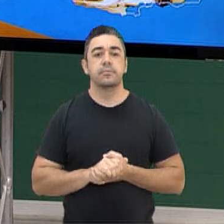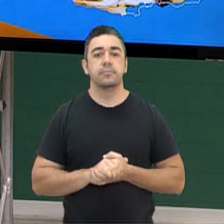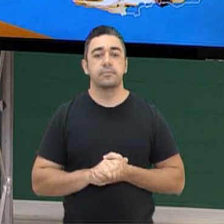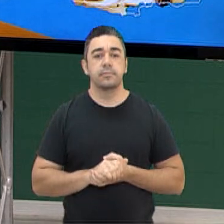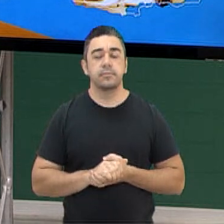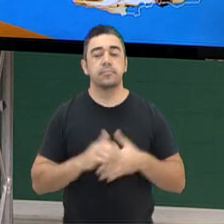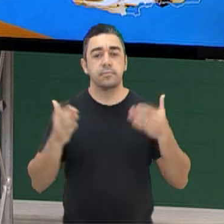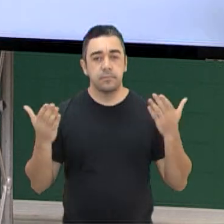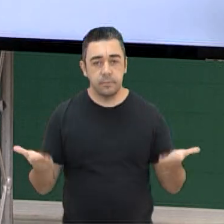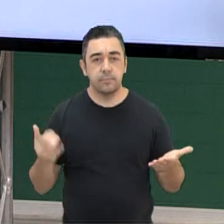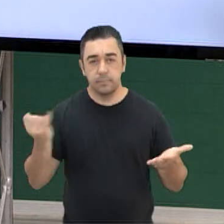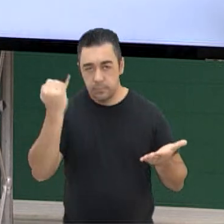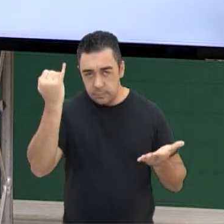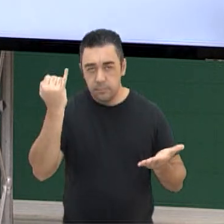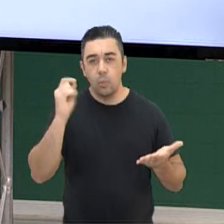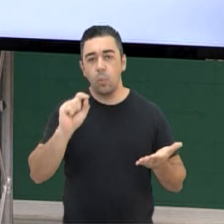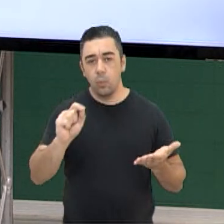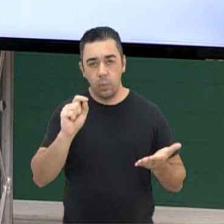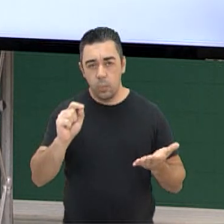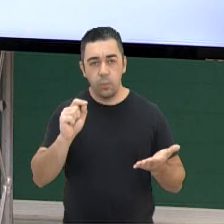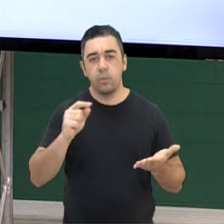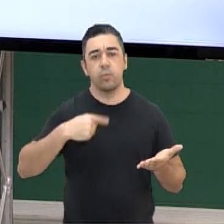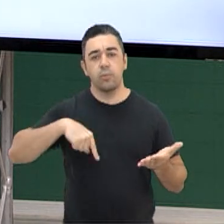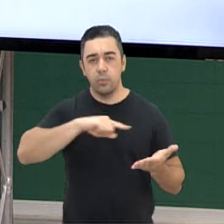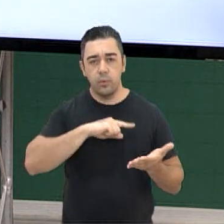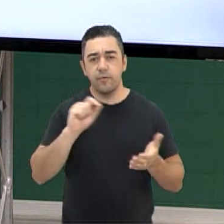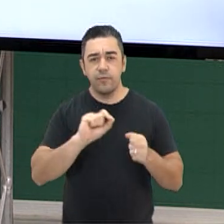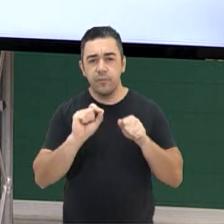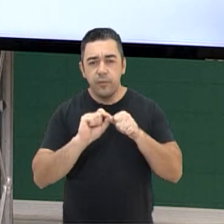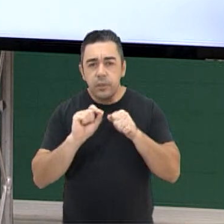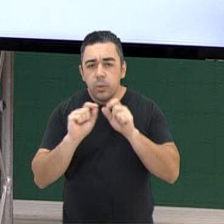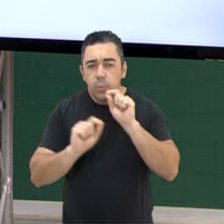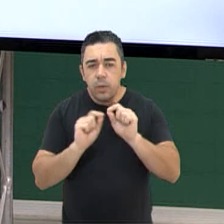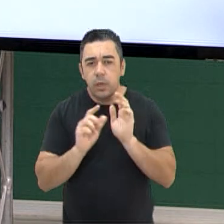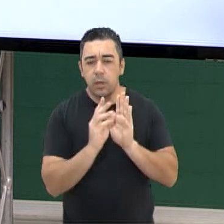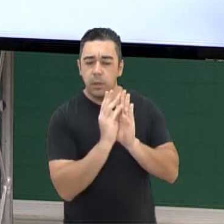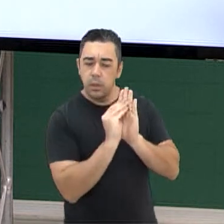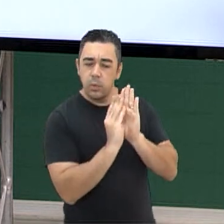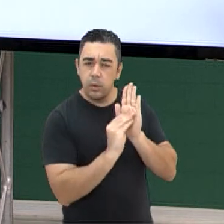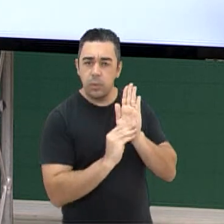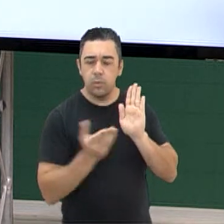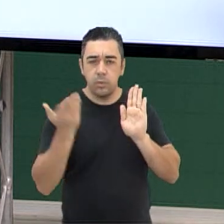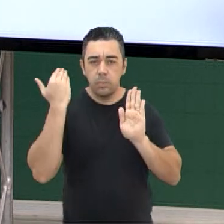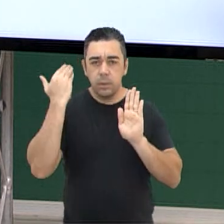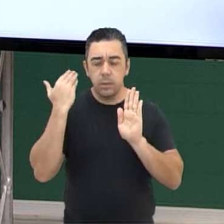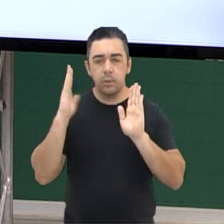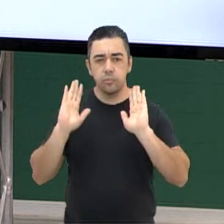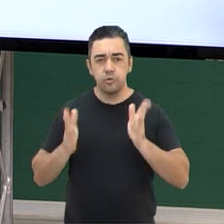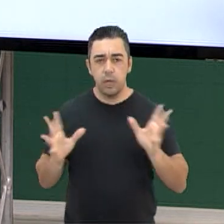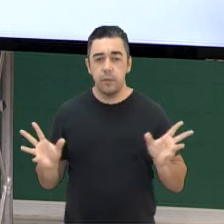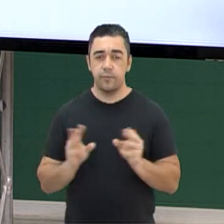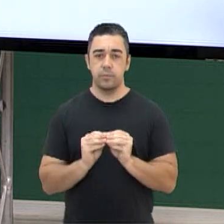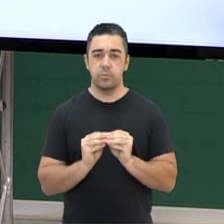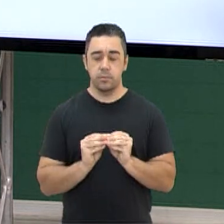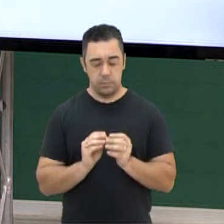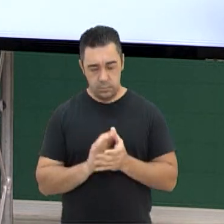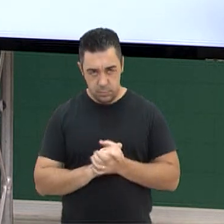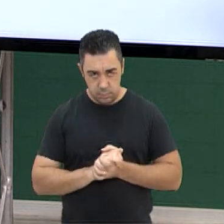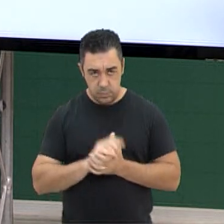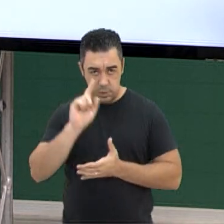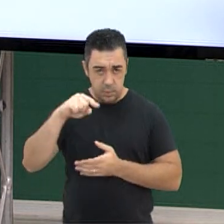Então, é importante que façamos uma revisão dos conteúdos abordados até aqui e